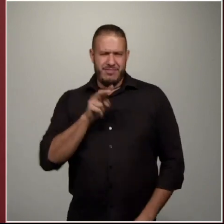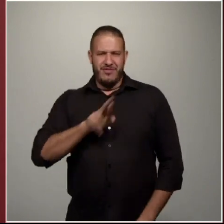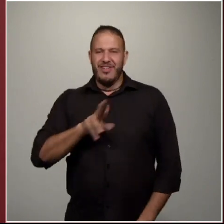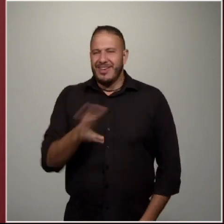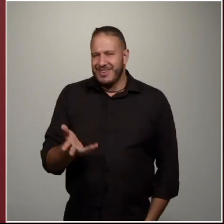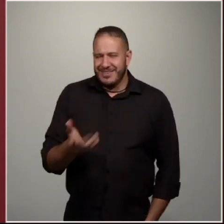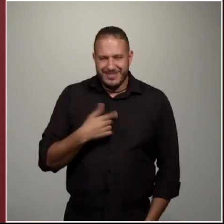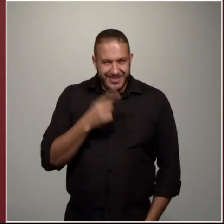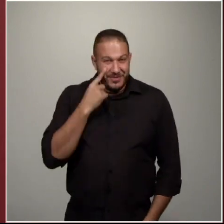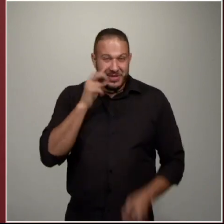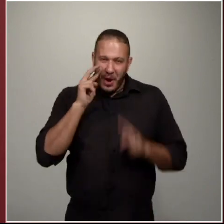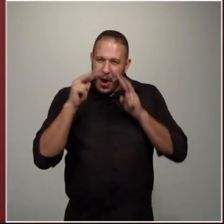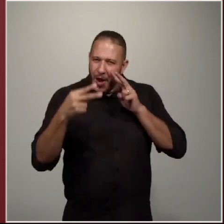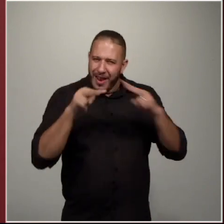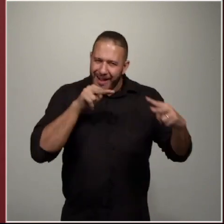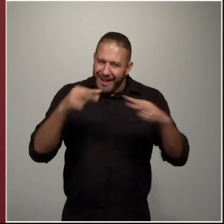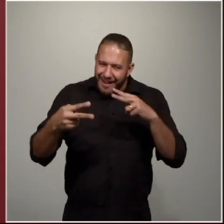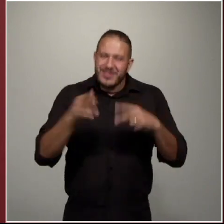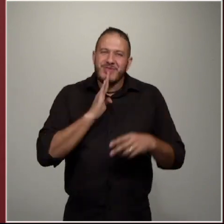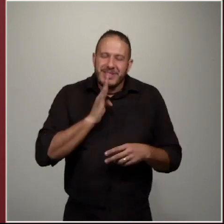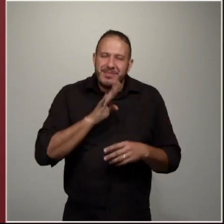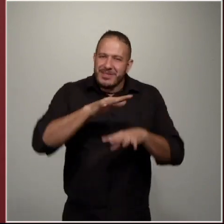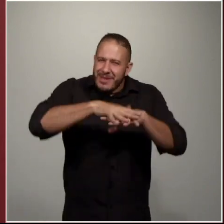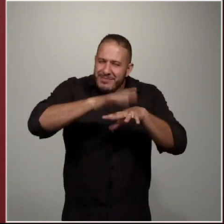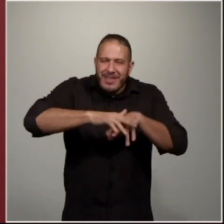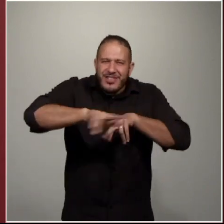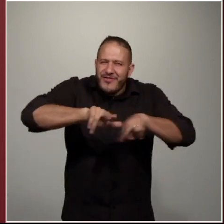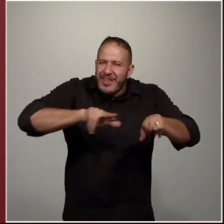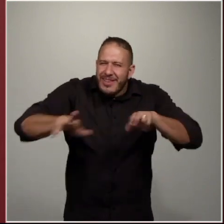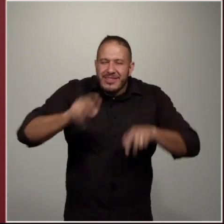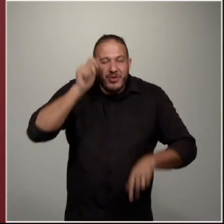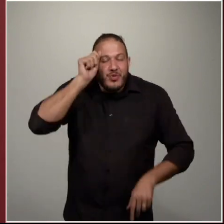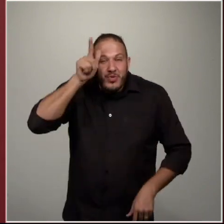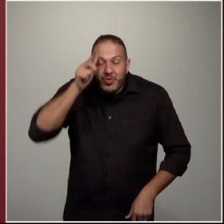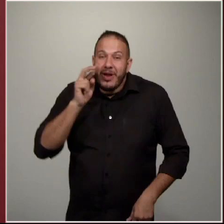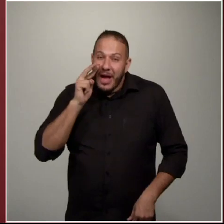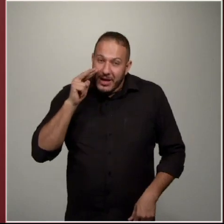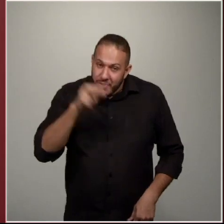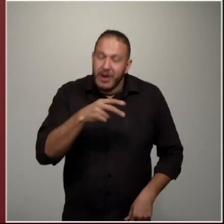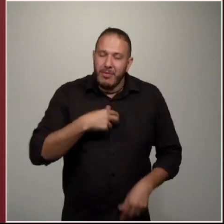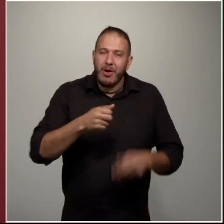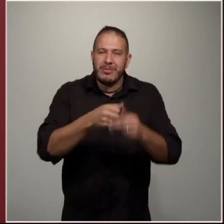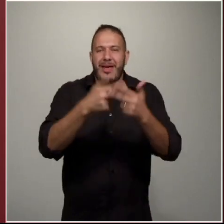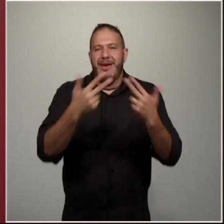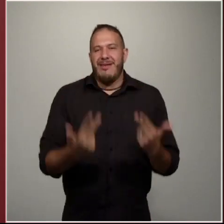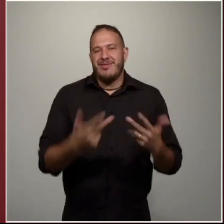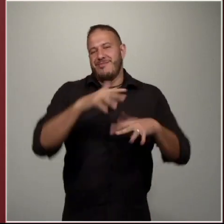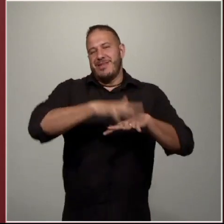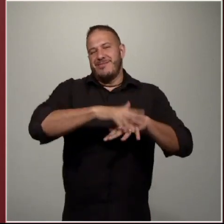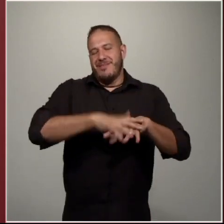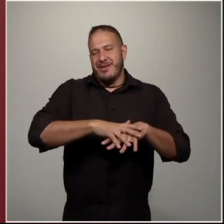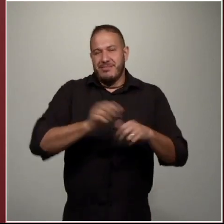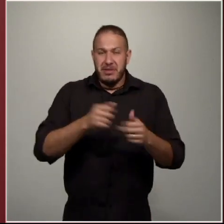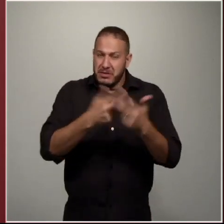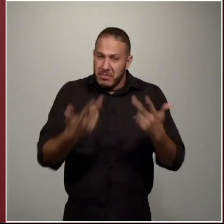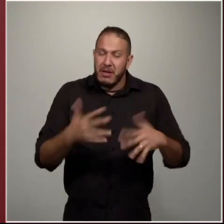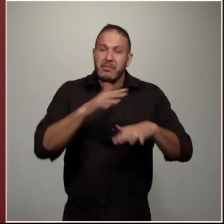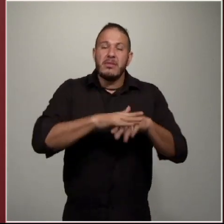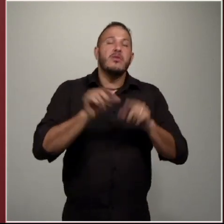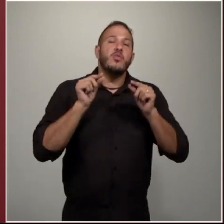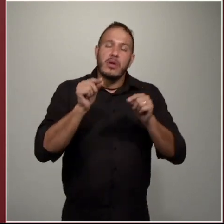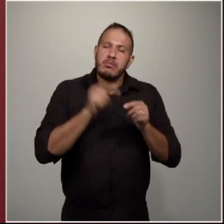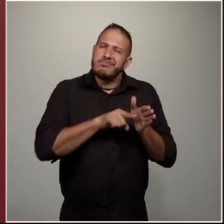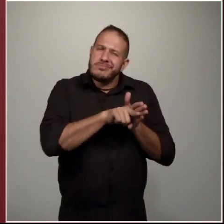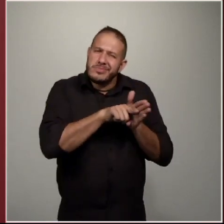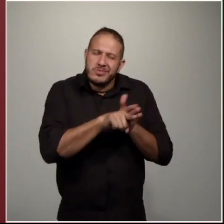esses conhecimentos matemáticos nas diferentes culturas é a perspectiva da etnomatemática etna matemática vai estudar é o